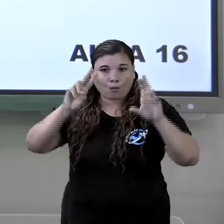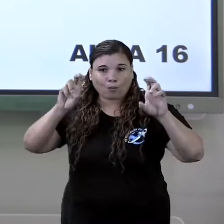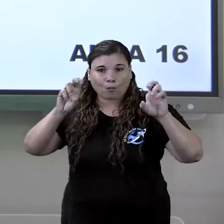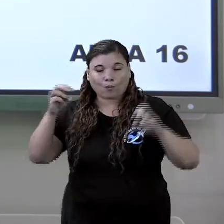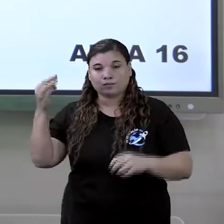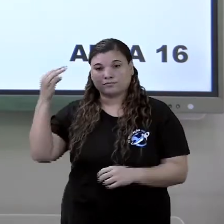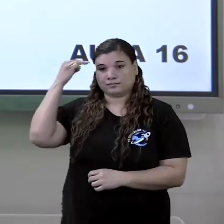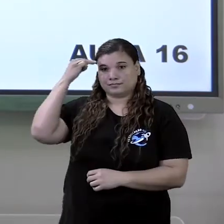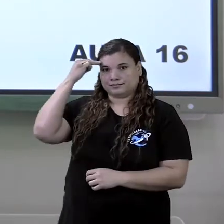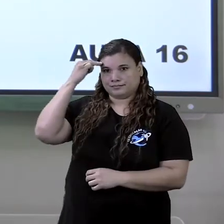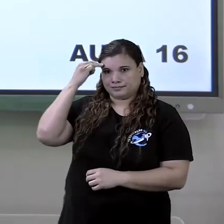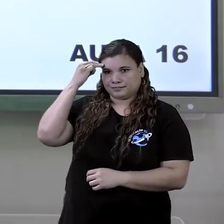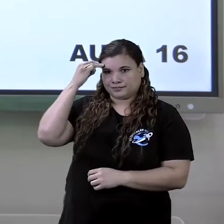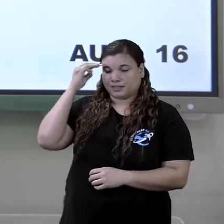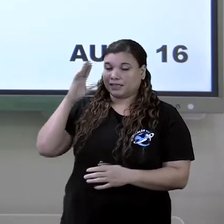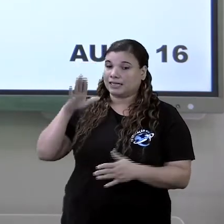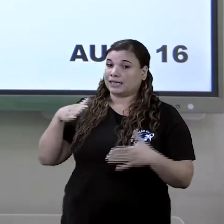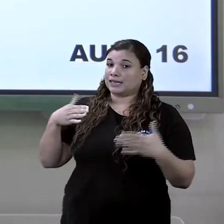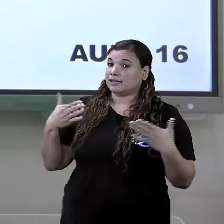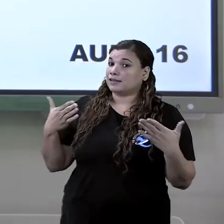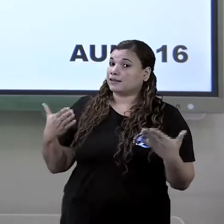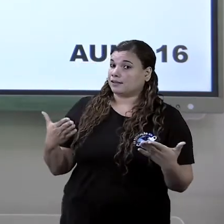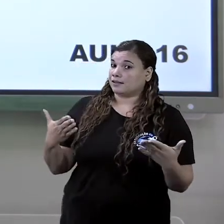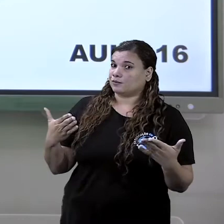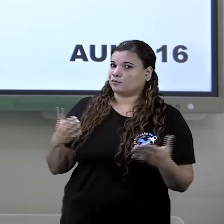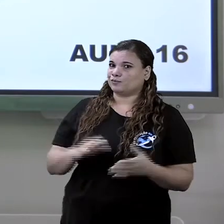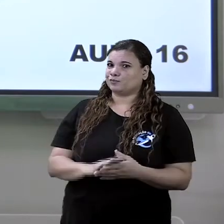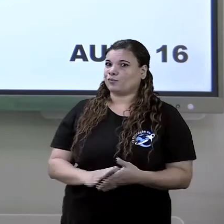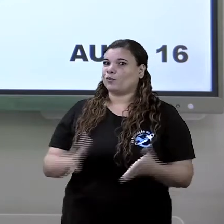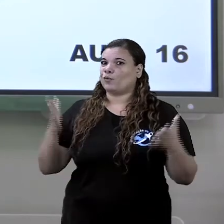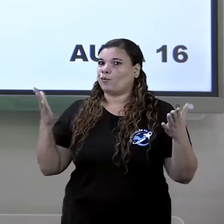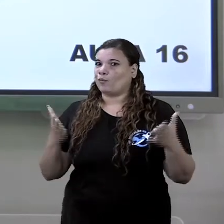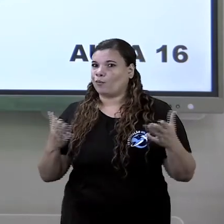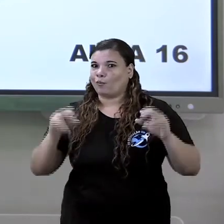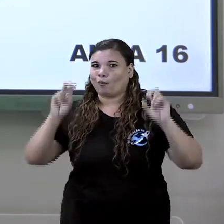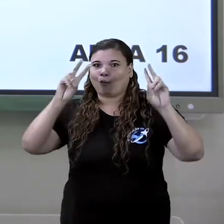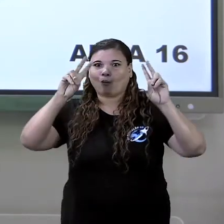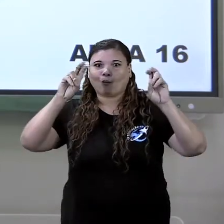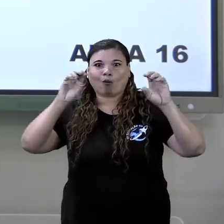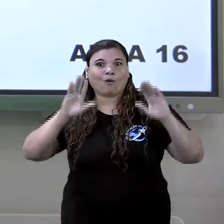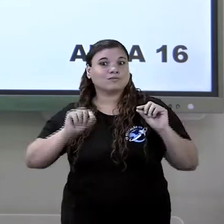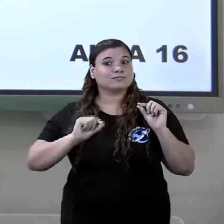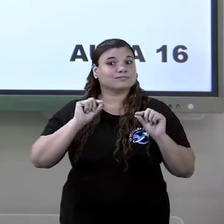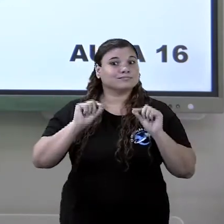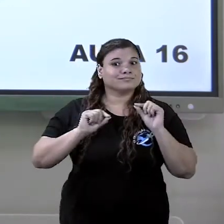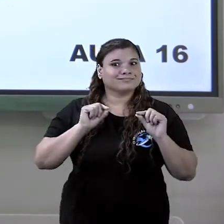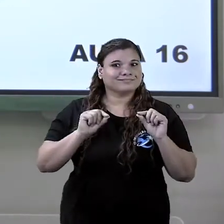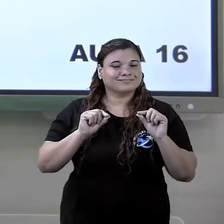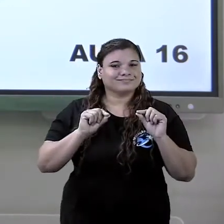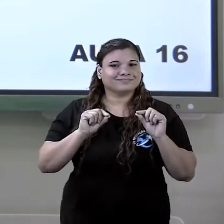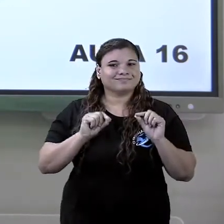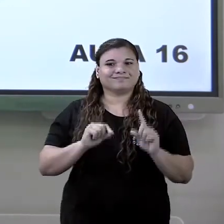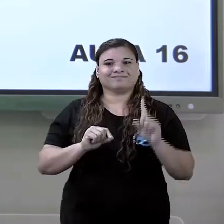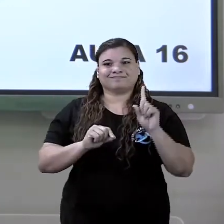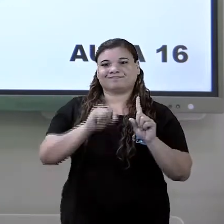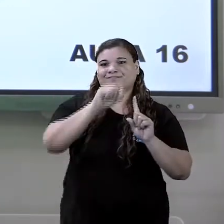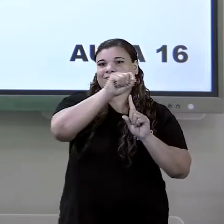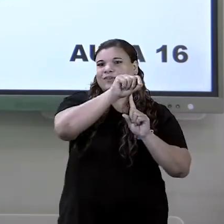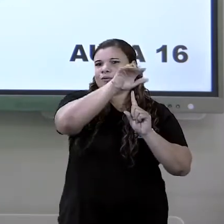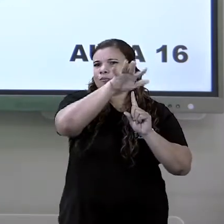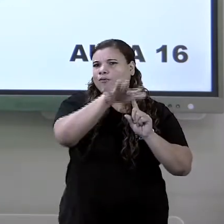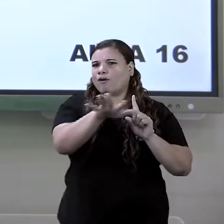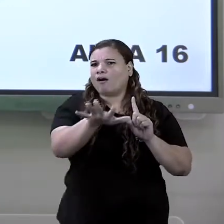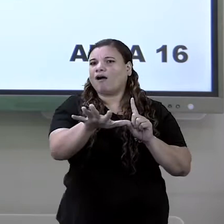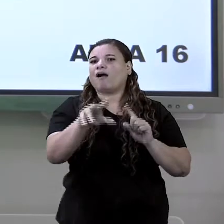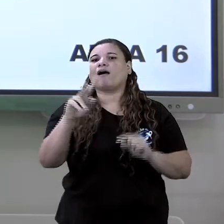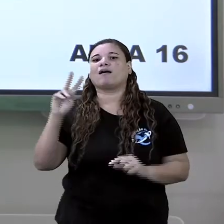em memórias, nós utilizamos de fontes históricas, não é isso mesmo? Utilizamos de objetos,